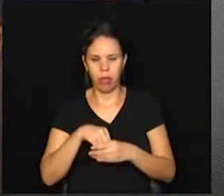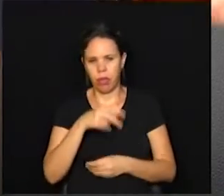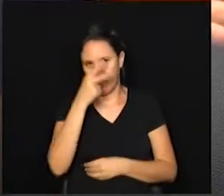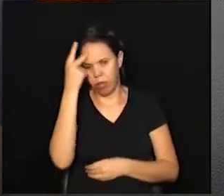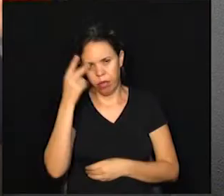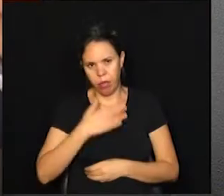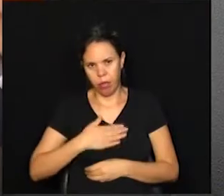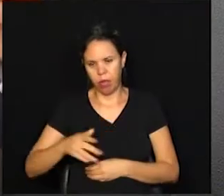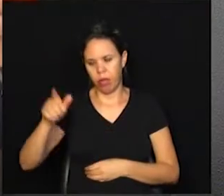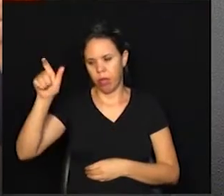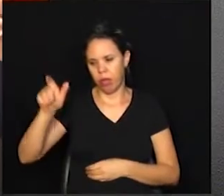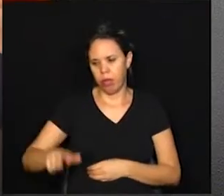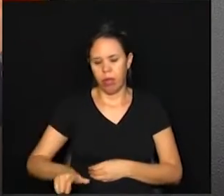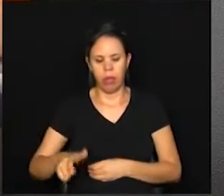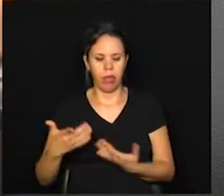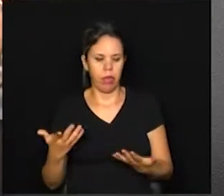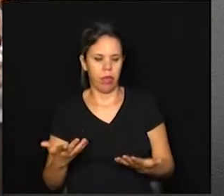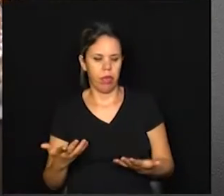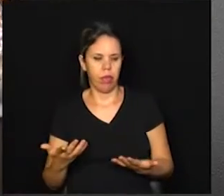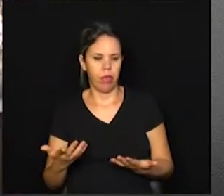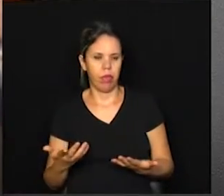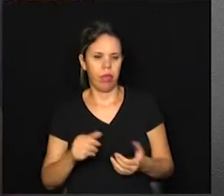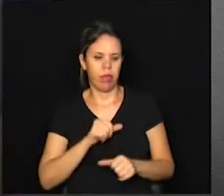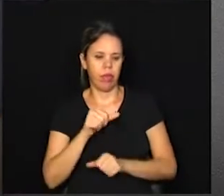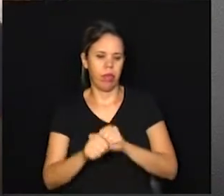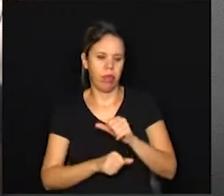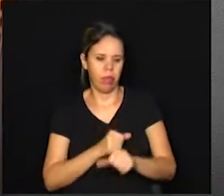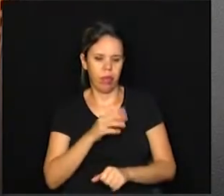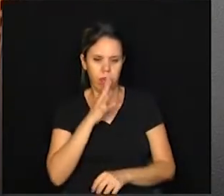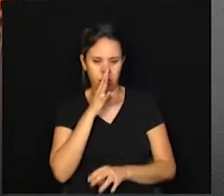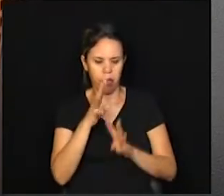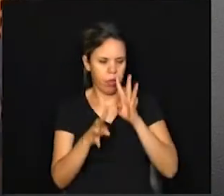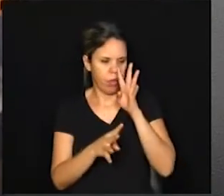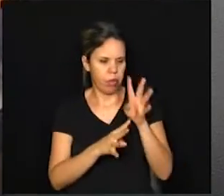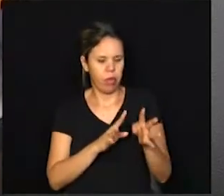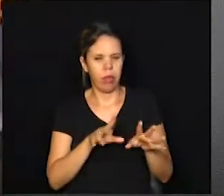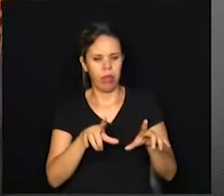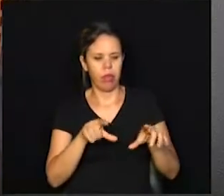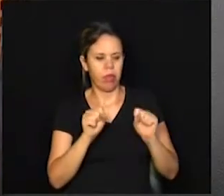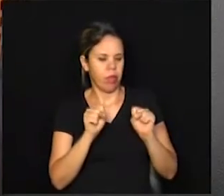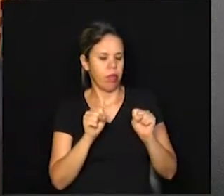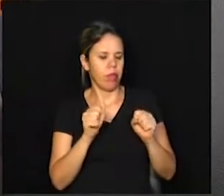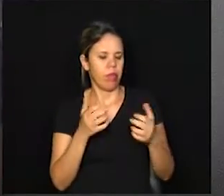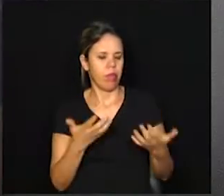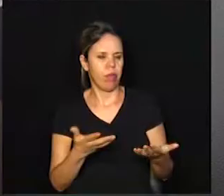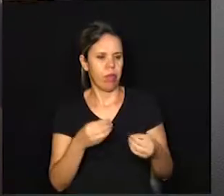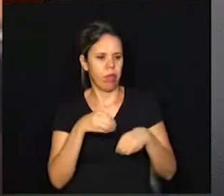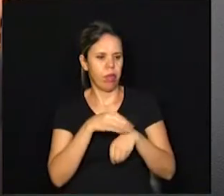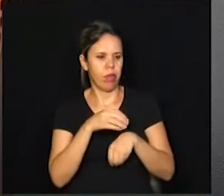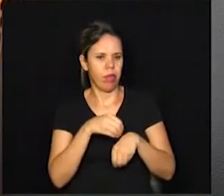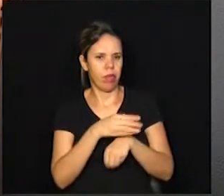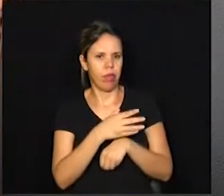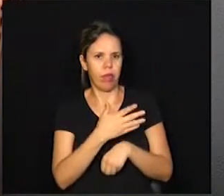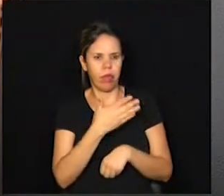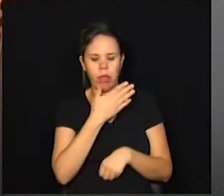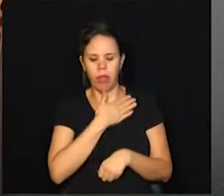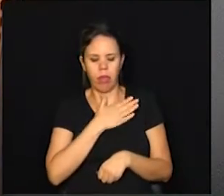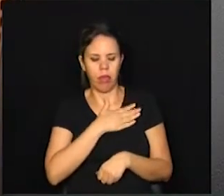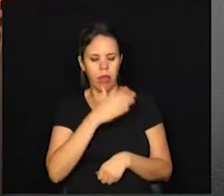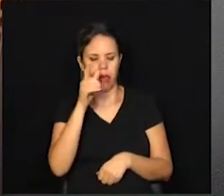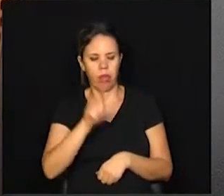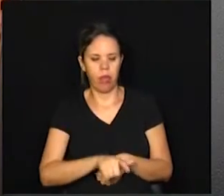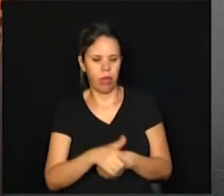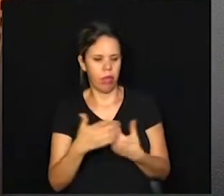gosta de outro indivíduo, então vai desconstruí-lo. Aí qualquer notícia que vem, ele já já transmite porque já não vai com a cara do